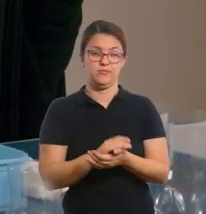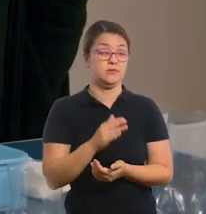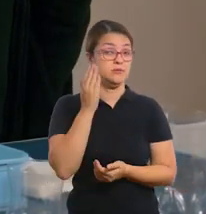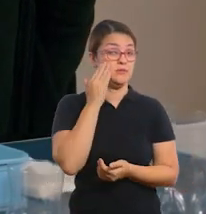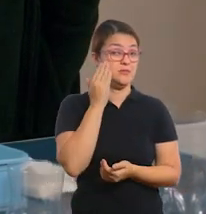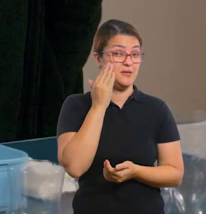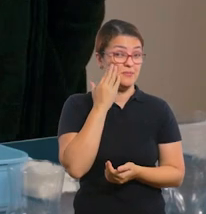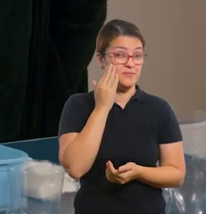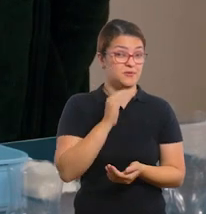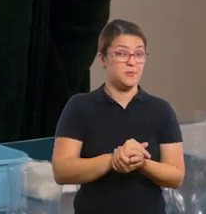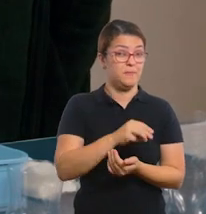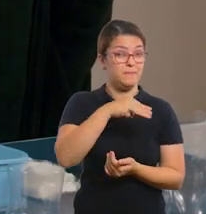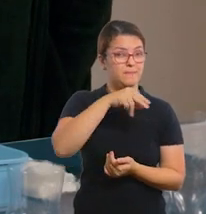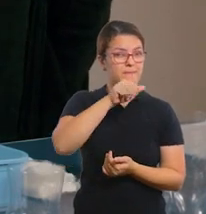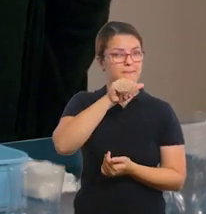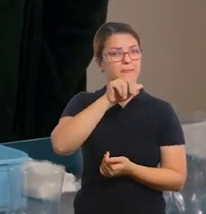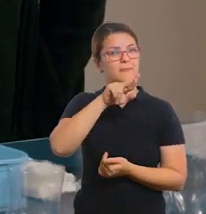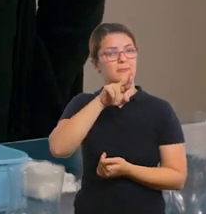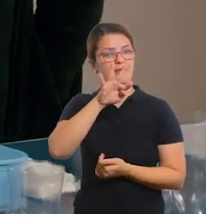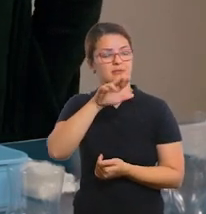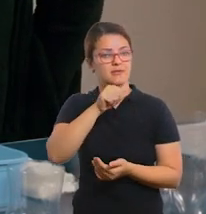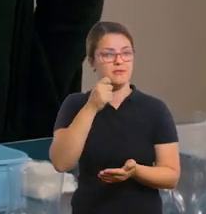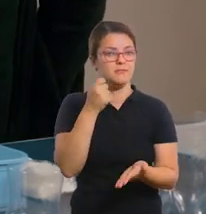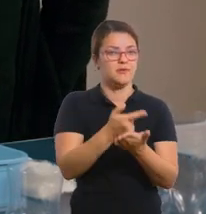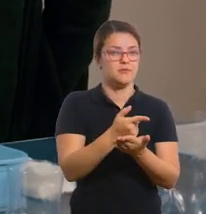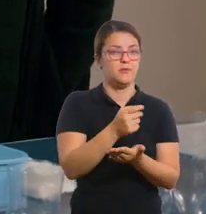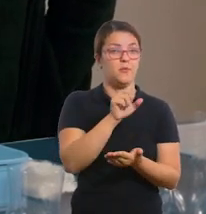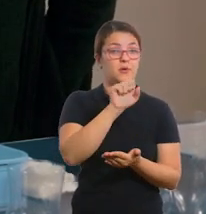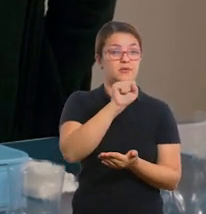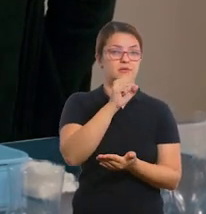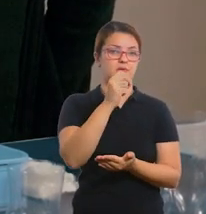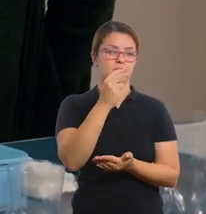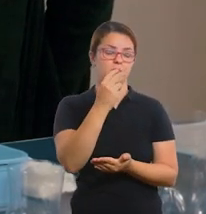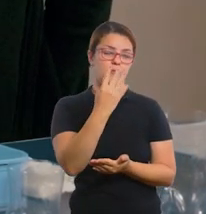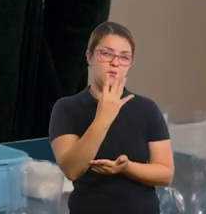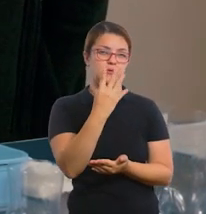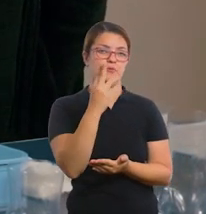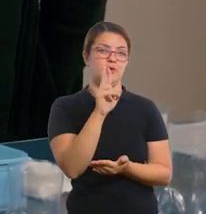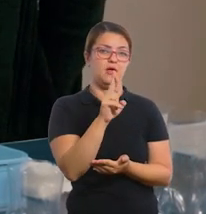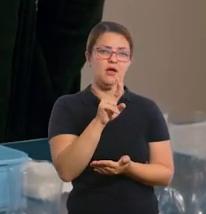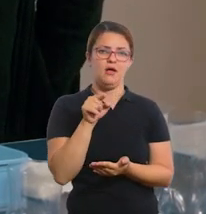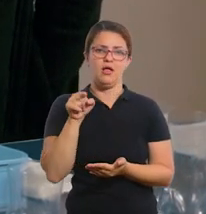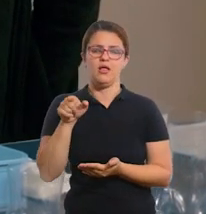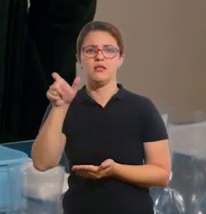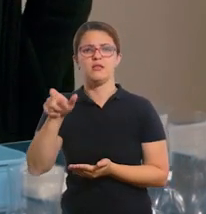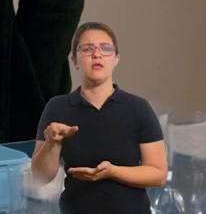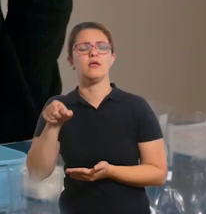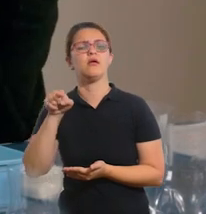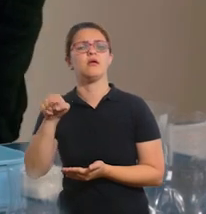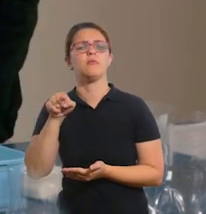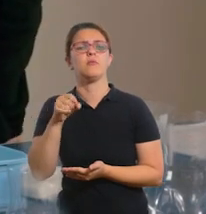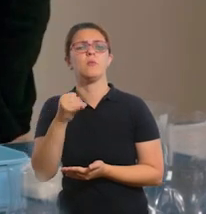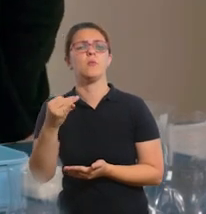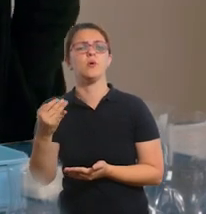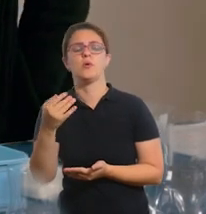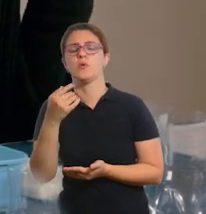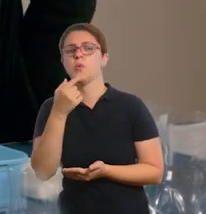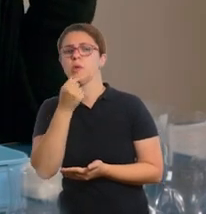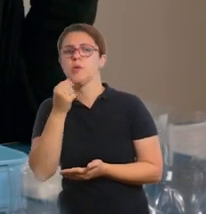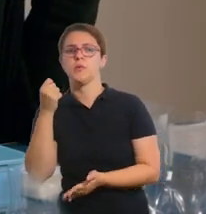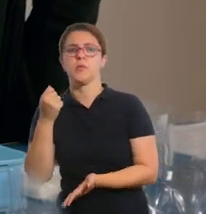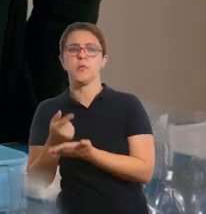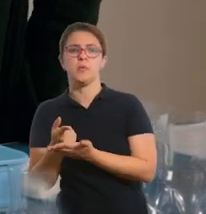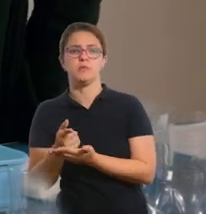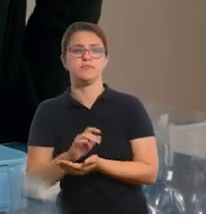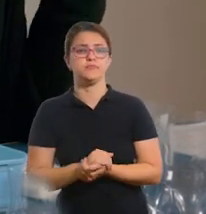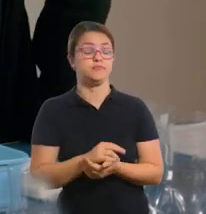Marta ficou em R$ 84,00, é possível descobrir o valor da compra feita por Augusto? Justifique sua resposta e,